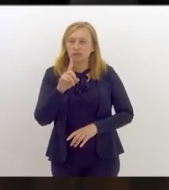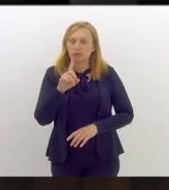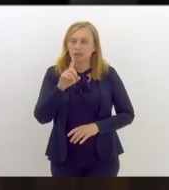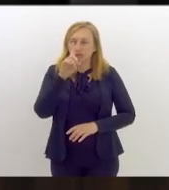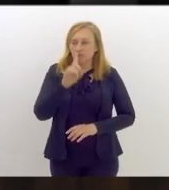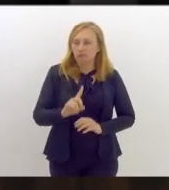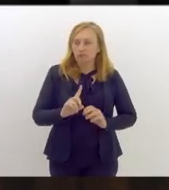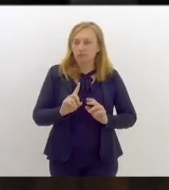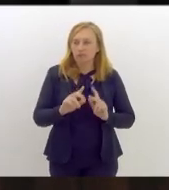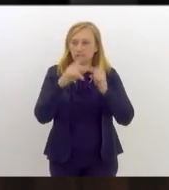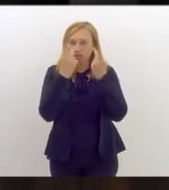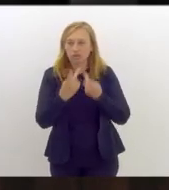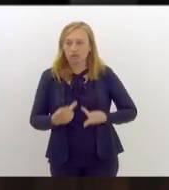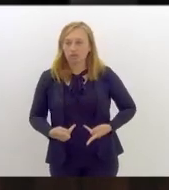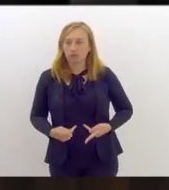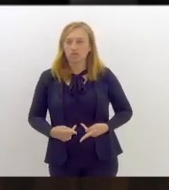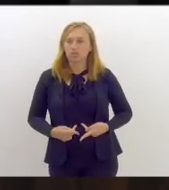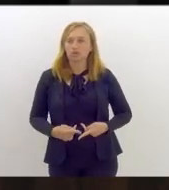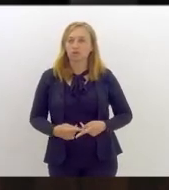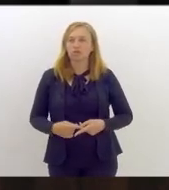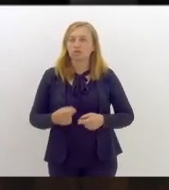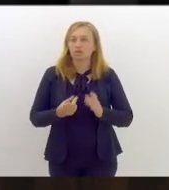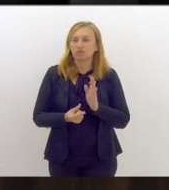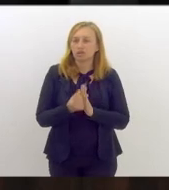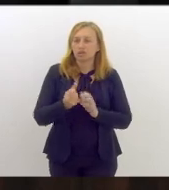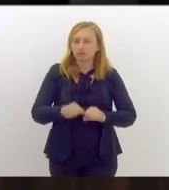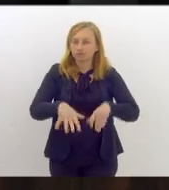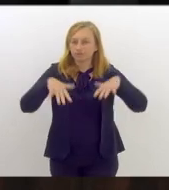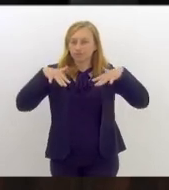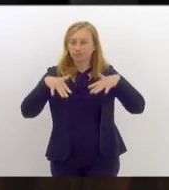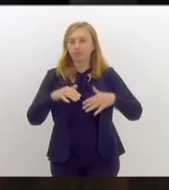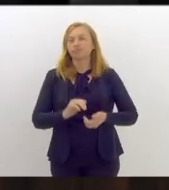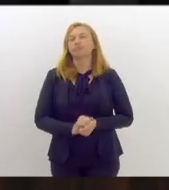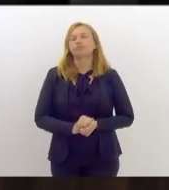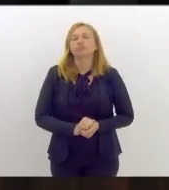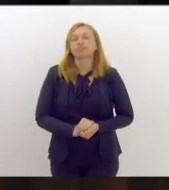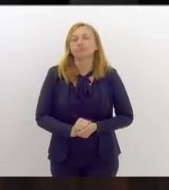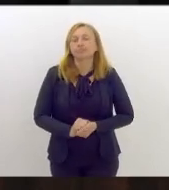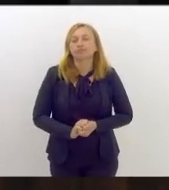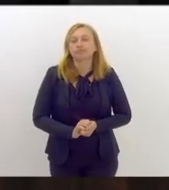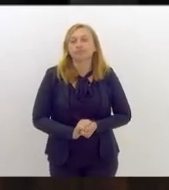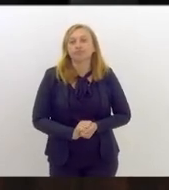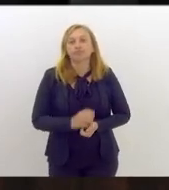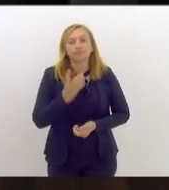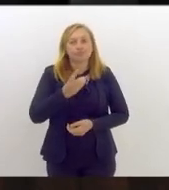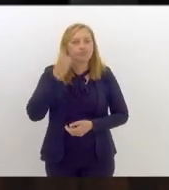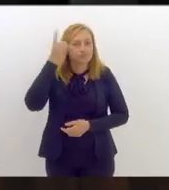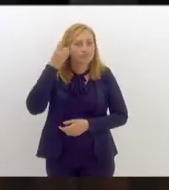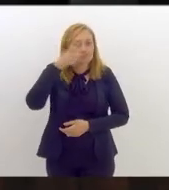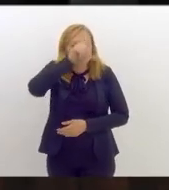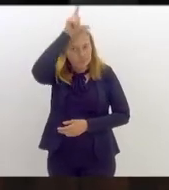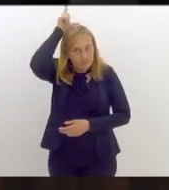e orçamento sobre as emendas de plenário. Para me parecer pela Comissão de Constituição e Justiça, deputado Luiz Paulo.